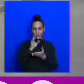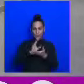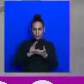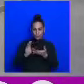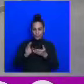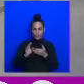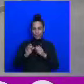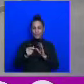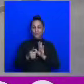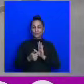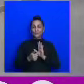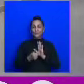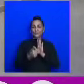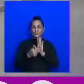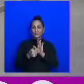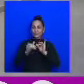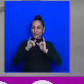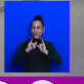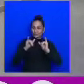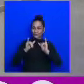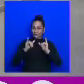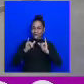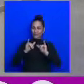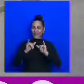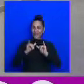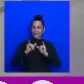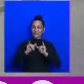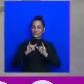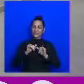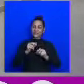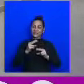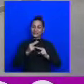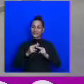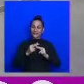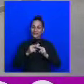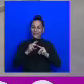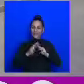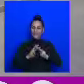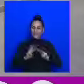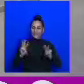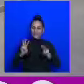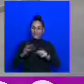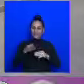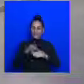resultados serão publicados na página da Caixa. É só acessar loterias.caixa.gov.br.